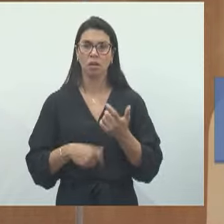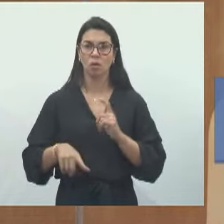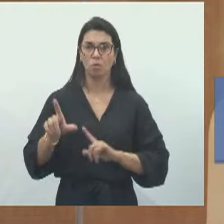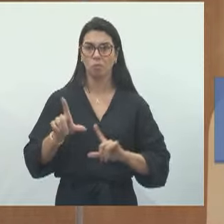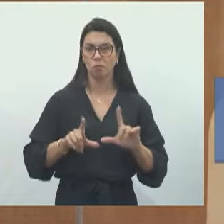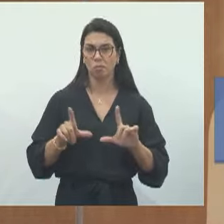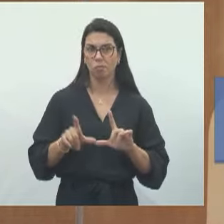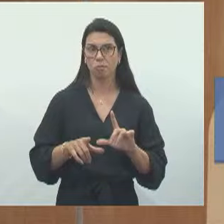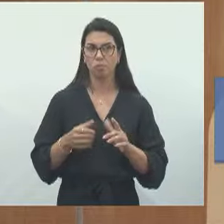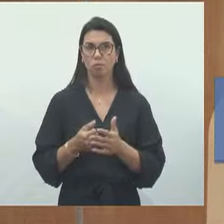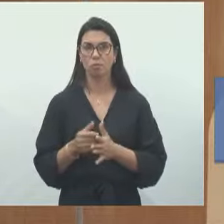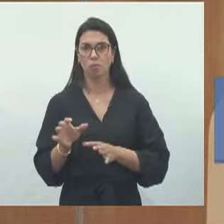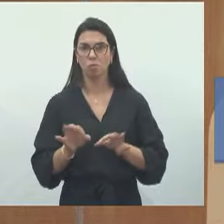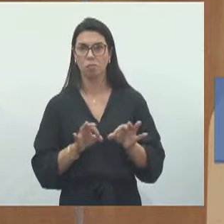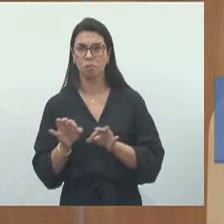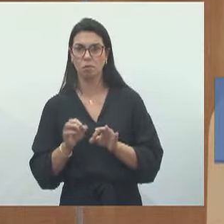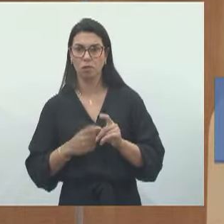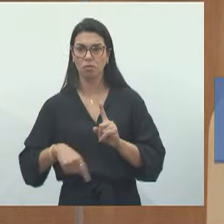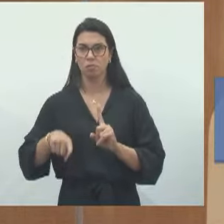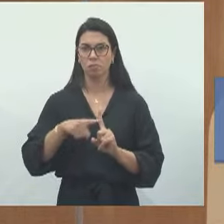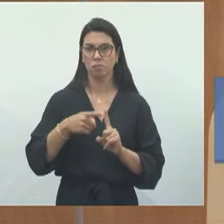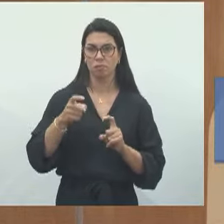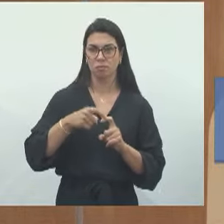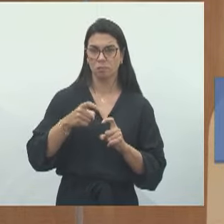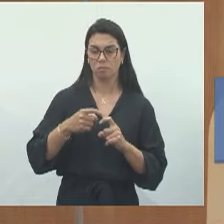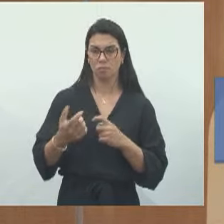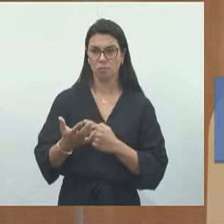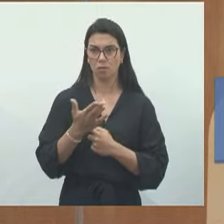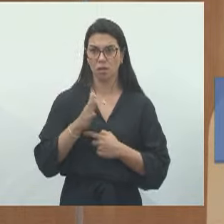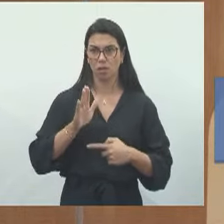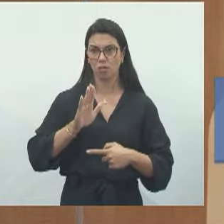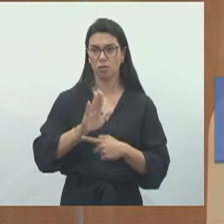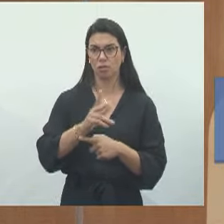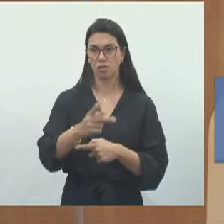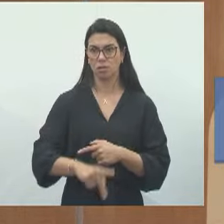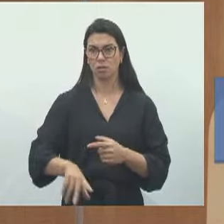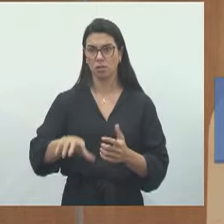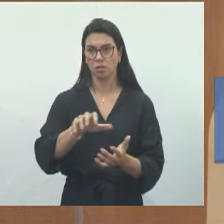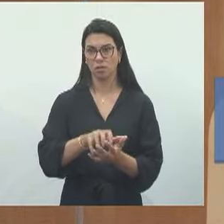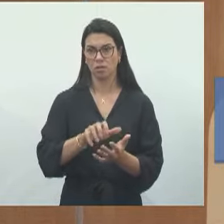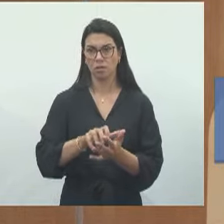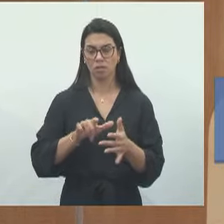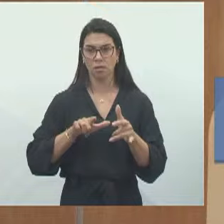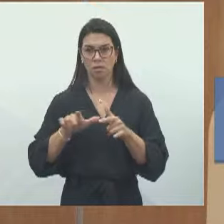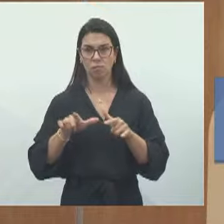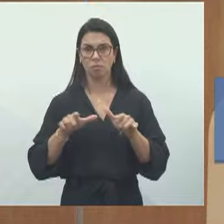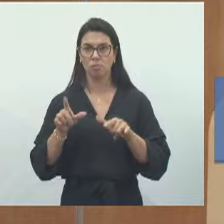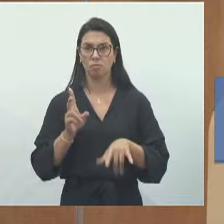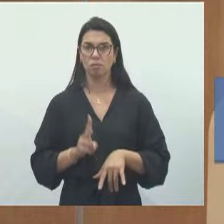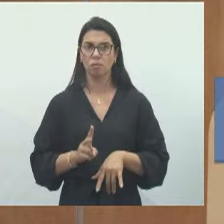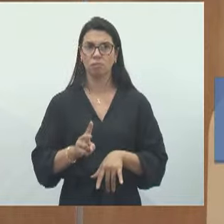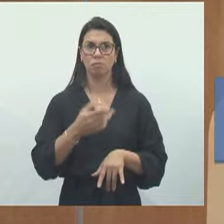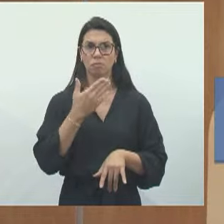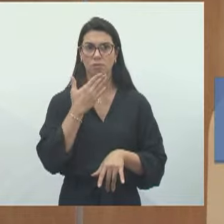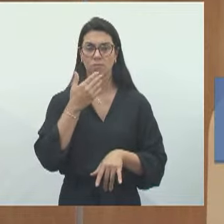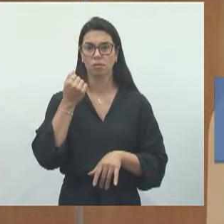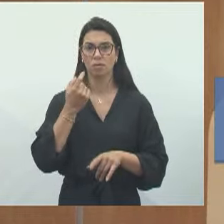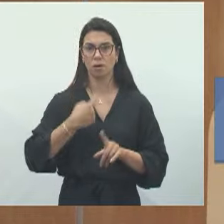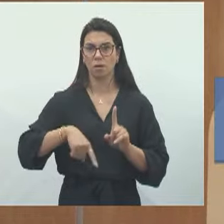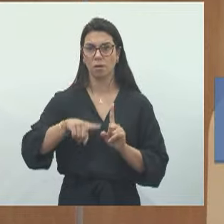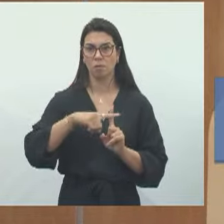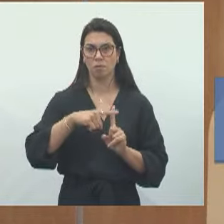ser importante, porque vai ajudar a população, vai ajudar a nossa cidade, e a gente tem que trabalhar sempre para que melhore cada vez mais